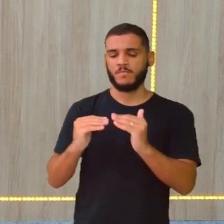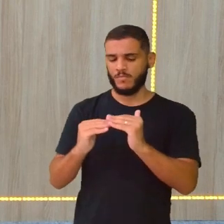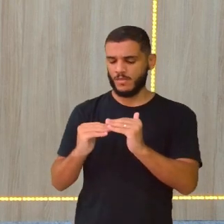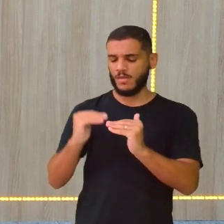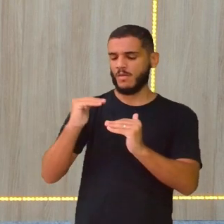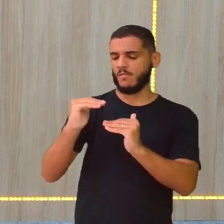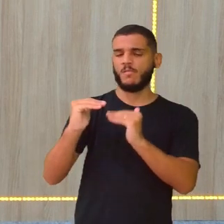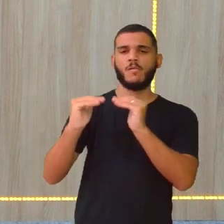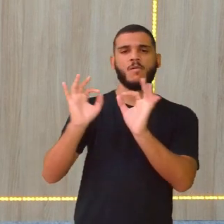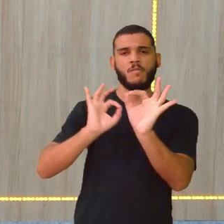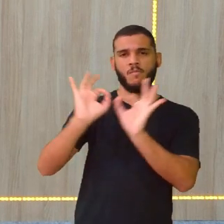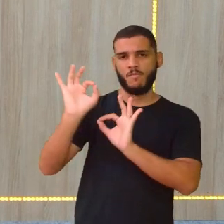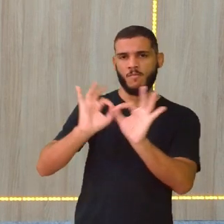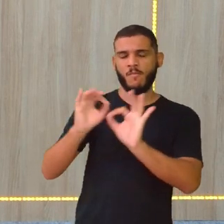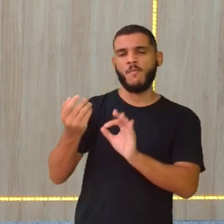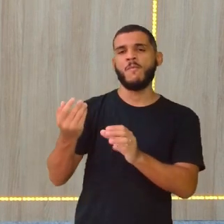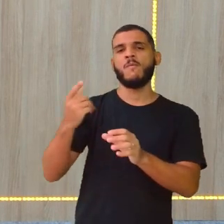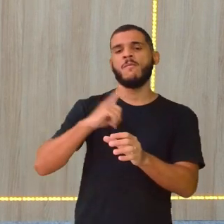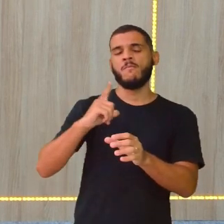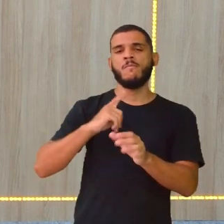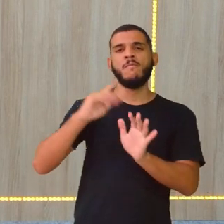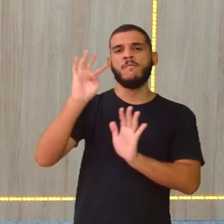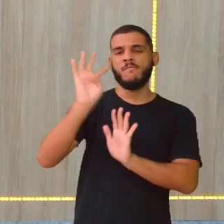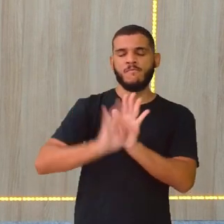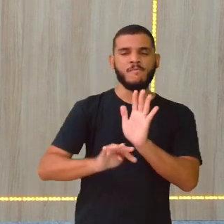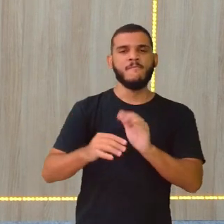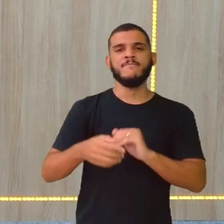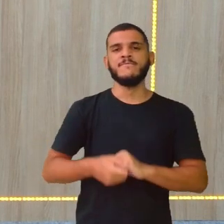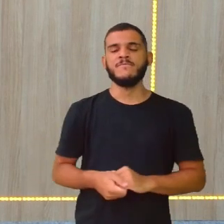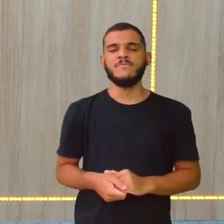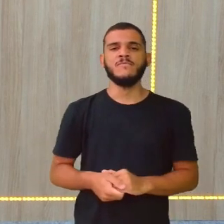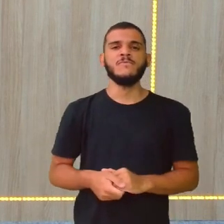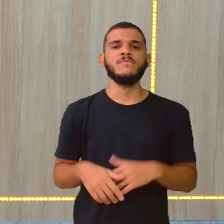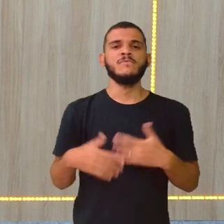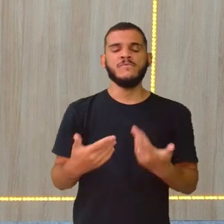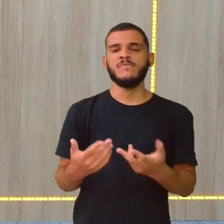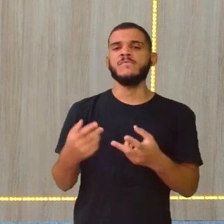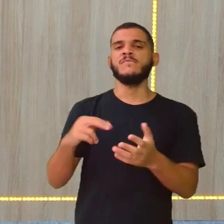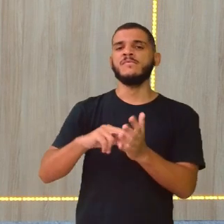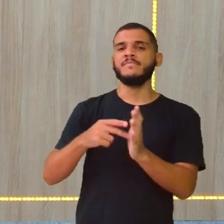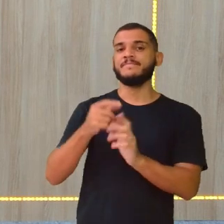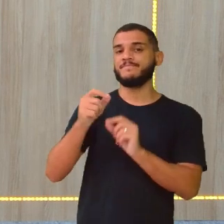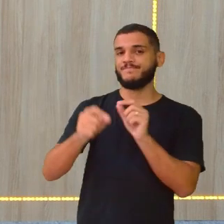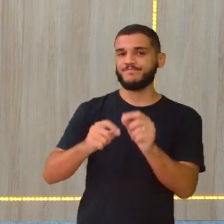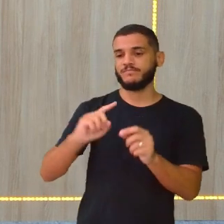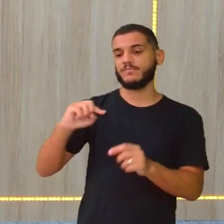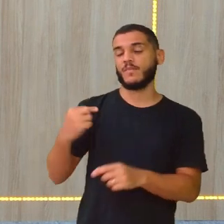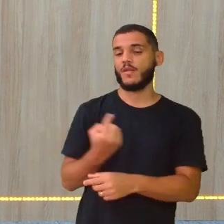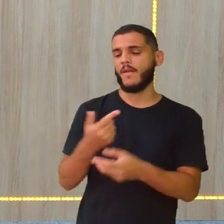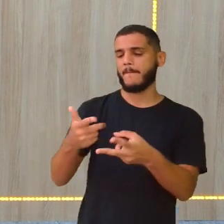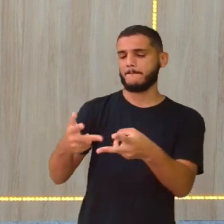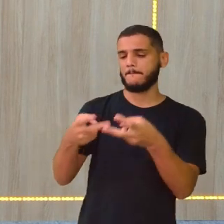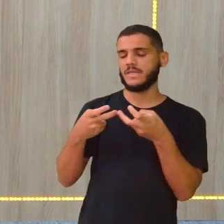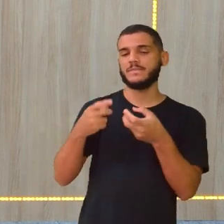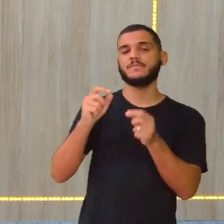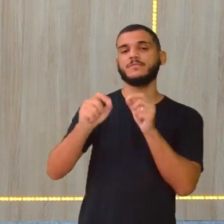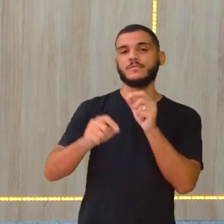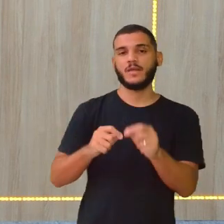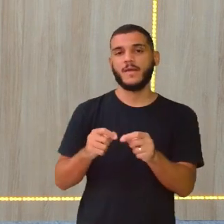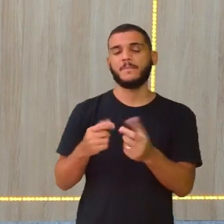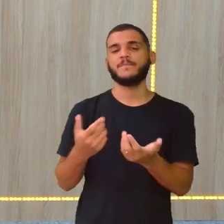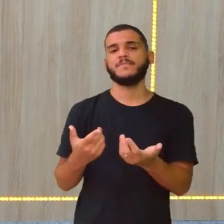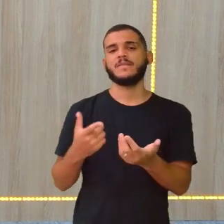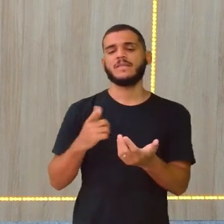existente dentro do texto. São marcas, não é? Que percebemos, marcas linguísticas que percebemos aí, não